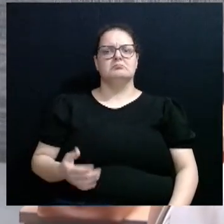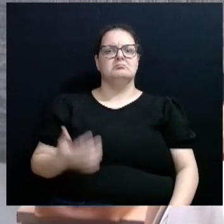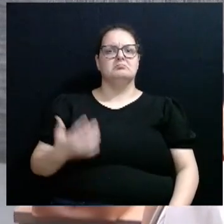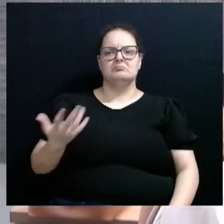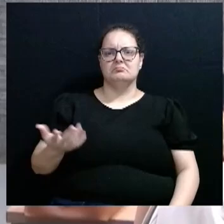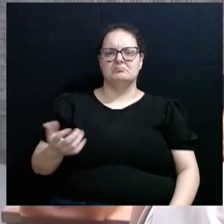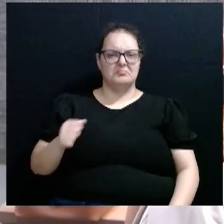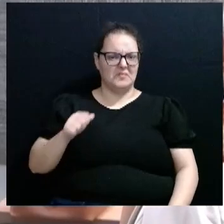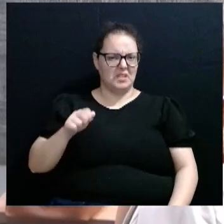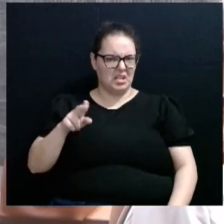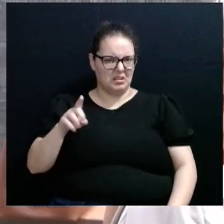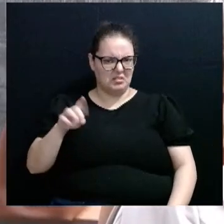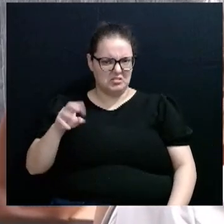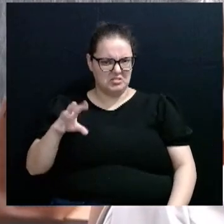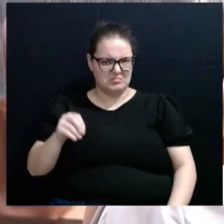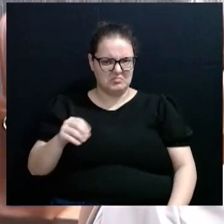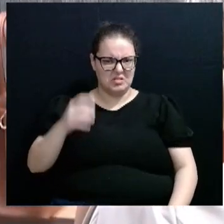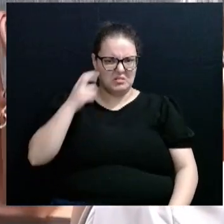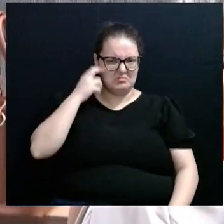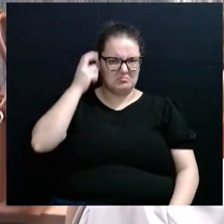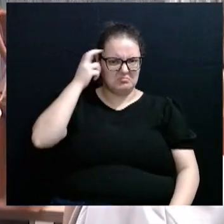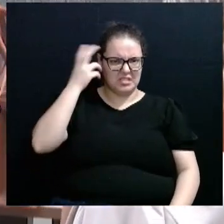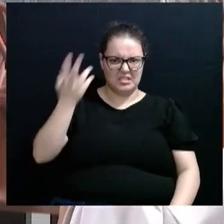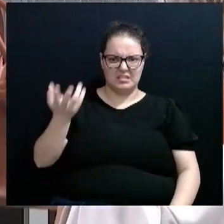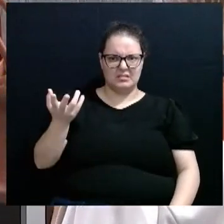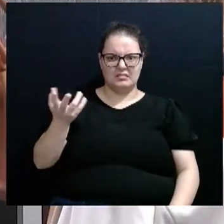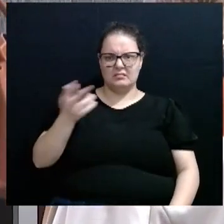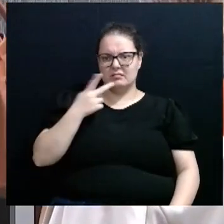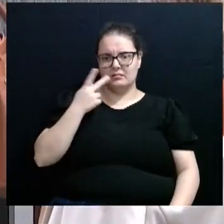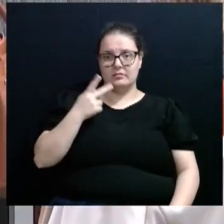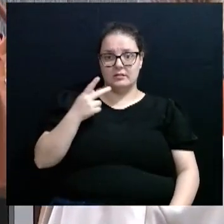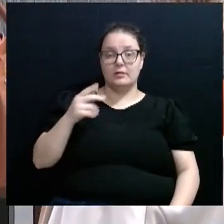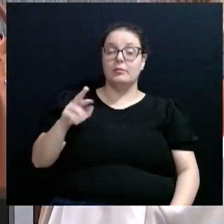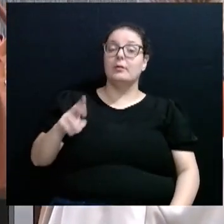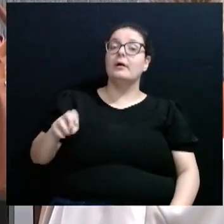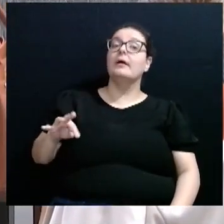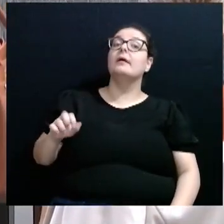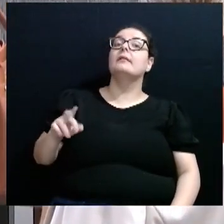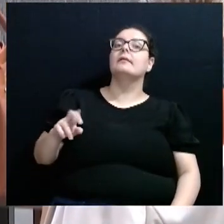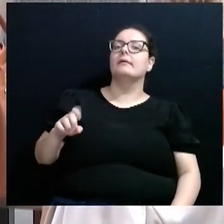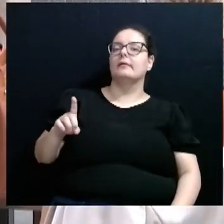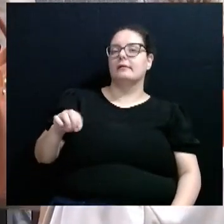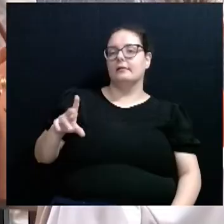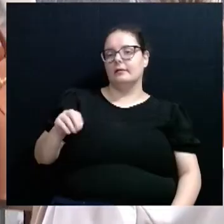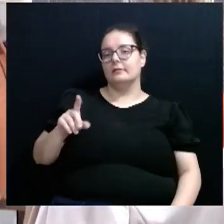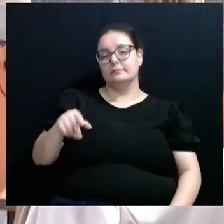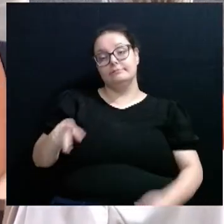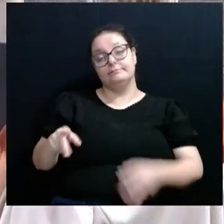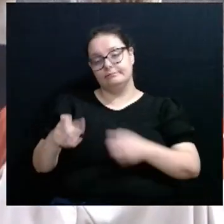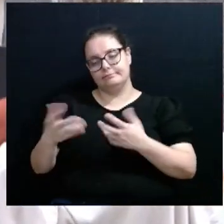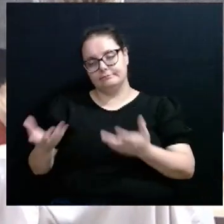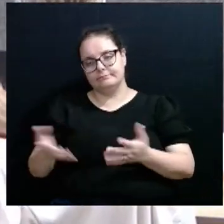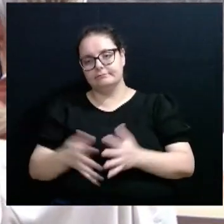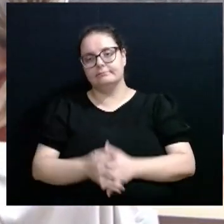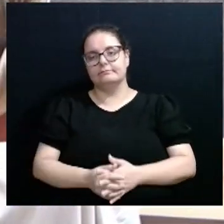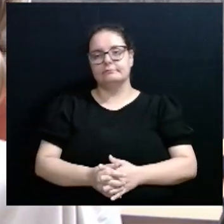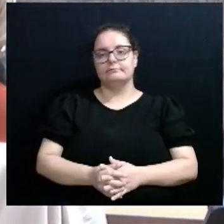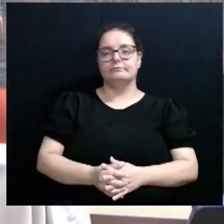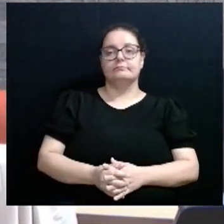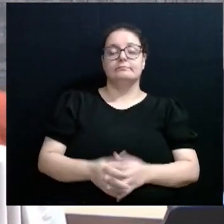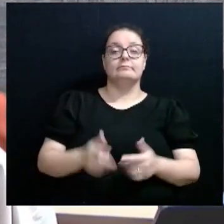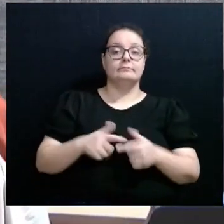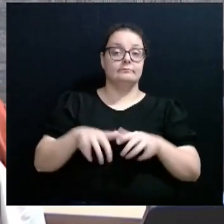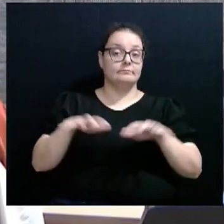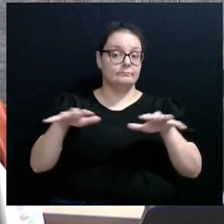deficiência intelectual, a gente falava que era o retardado lá, Era esse que eu conseguia reconhecer. Então, as divisões entre o que